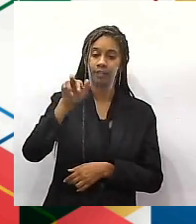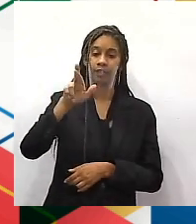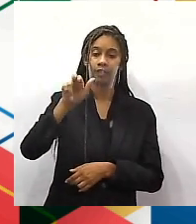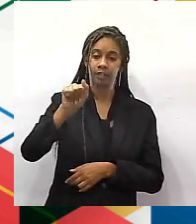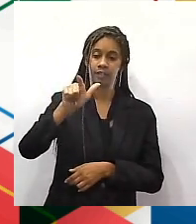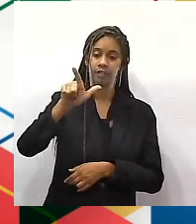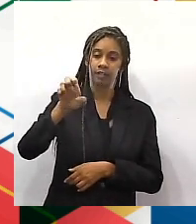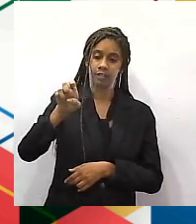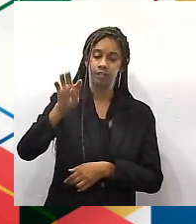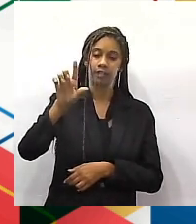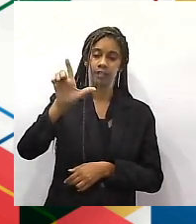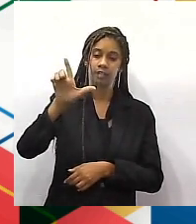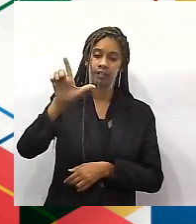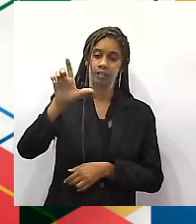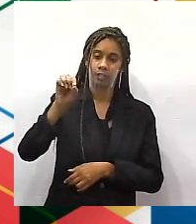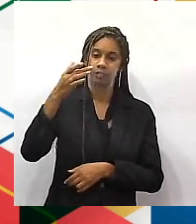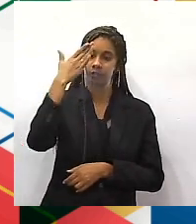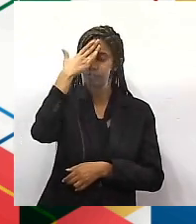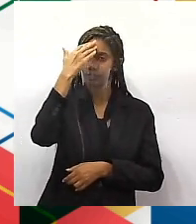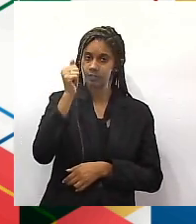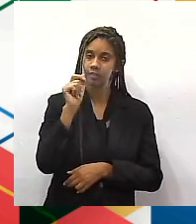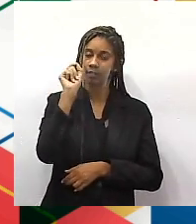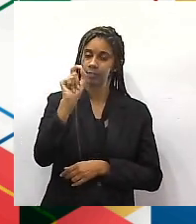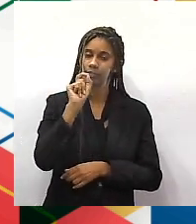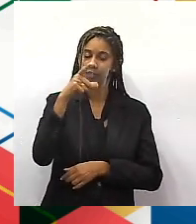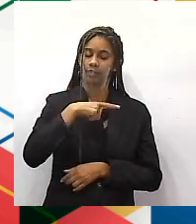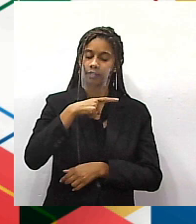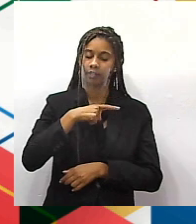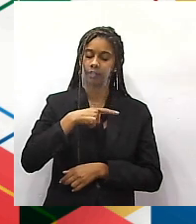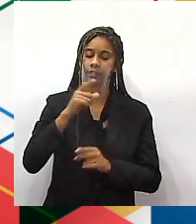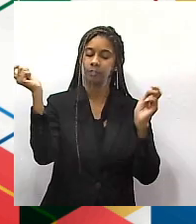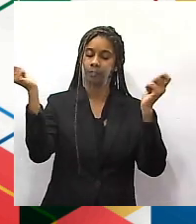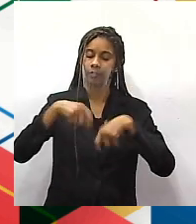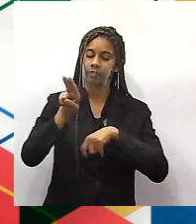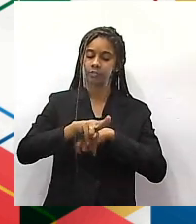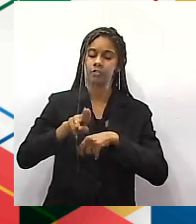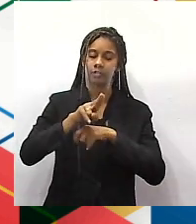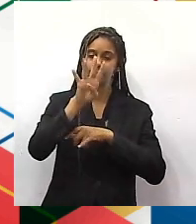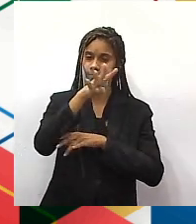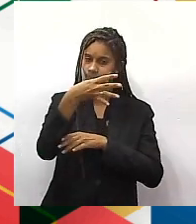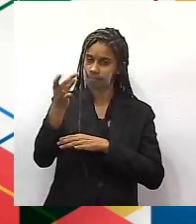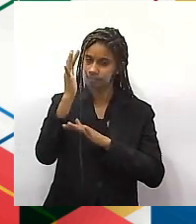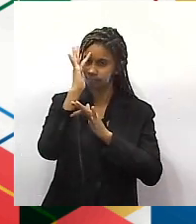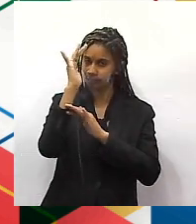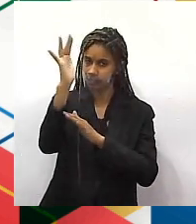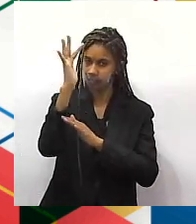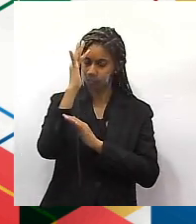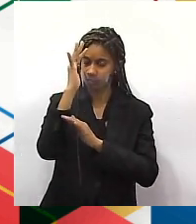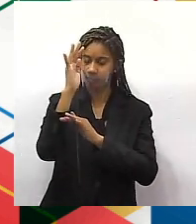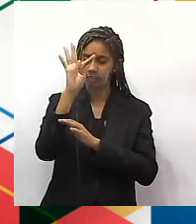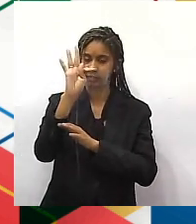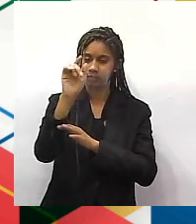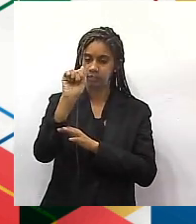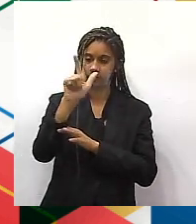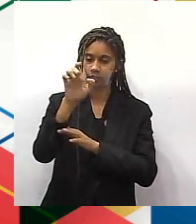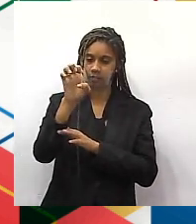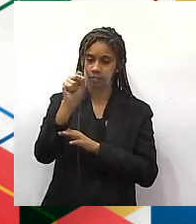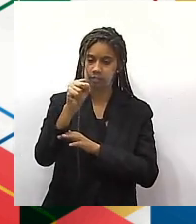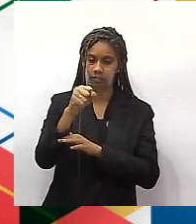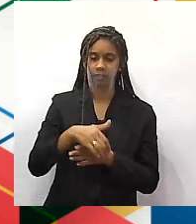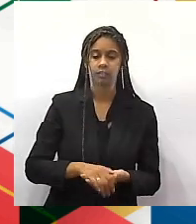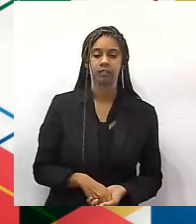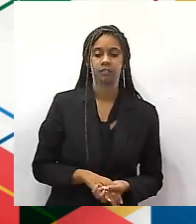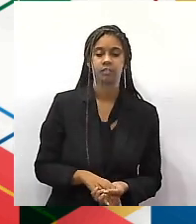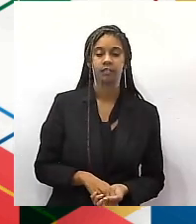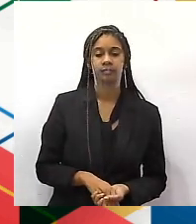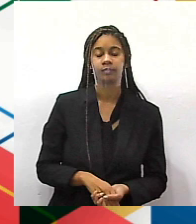posso utilizar o teorema de Tales. Uma outra forma de mostrar que dois segmentos são paralelos é utilizando essa representação aqui, colocando as duas